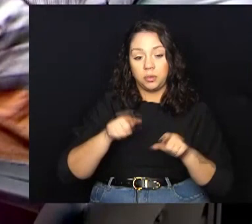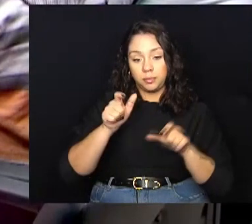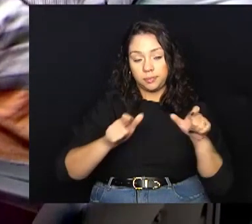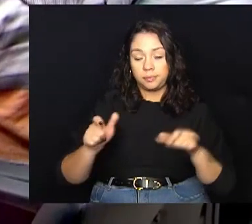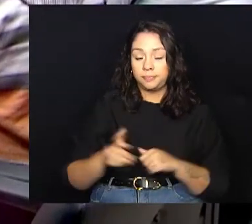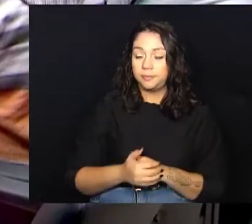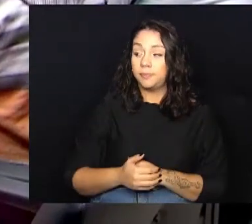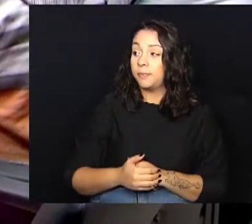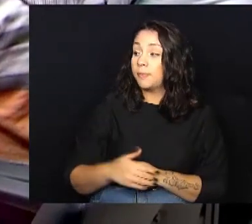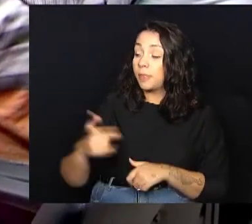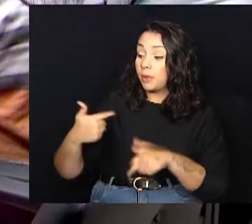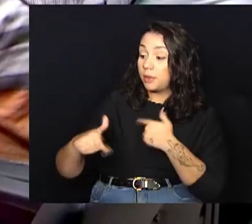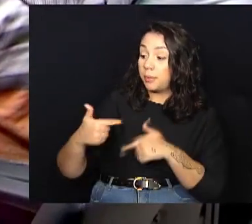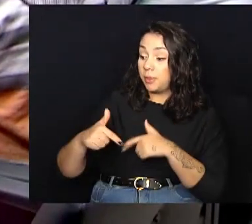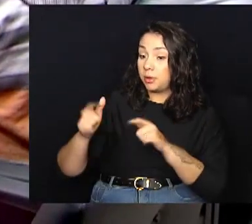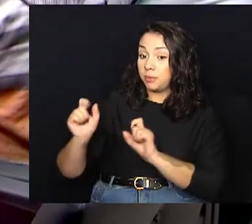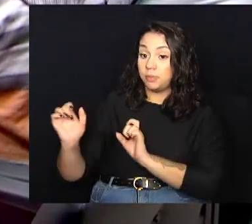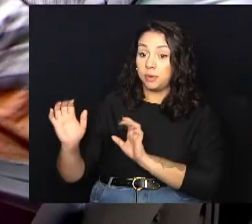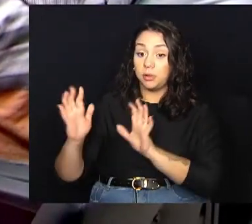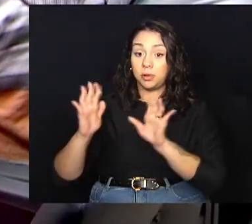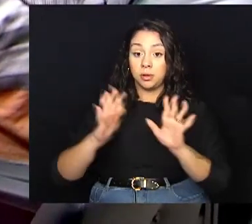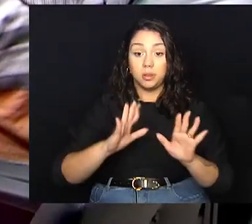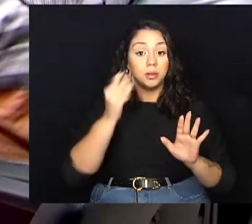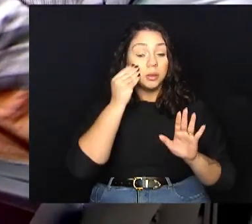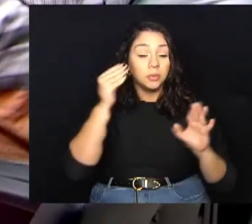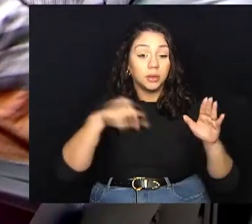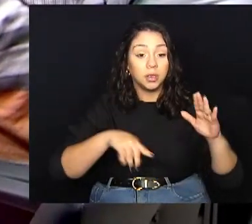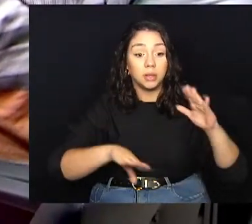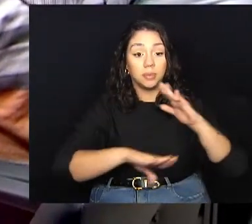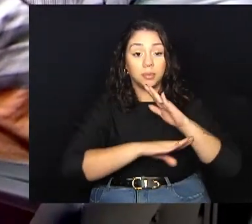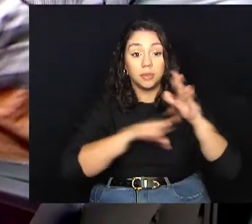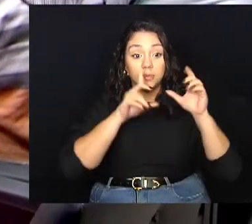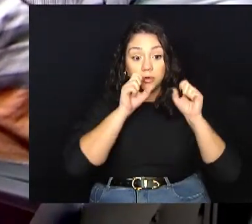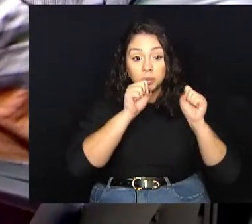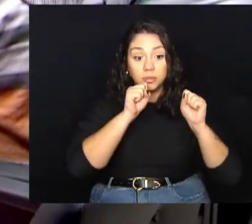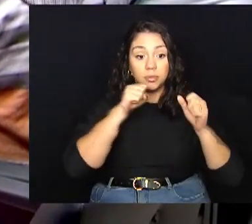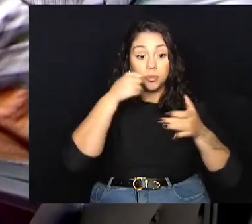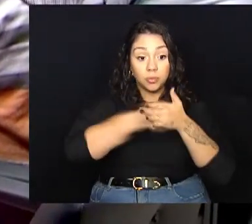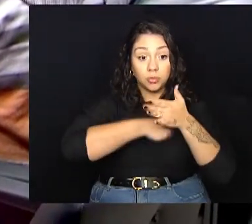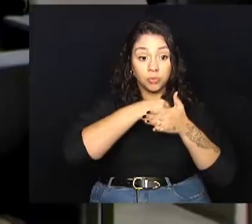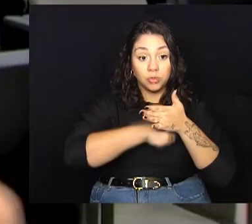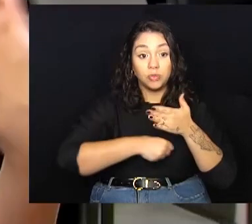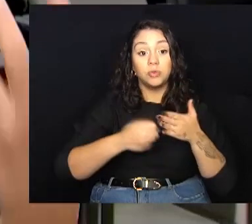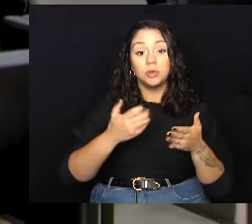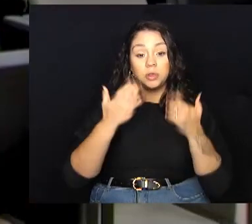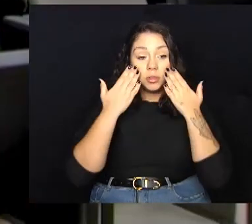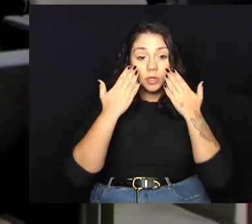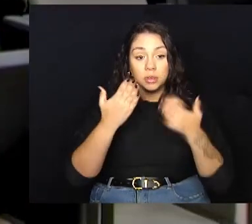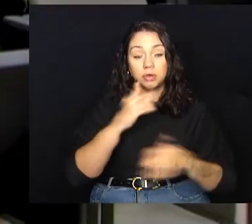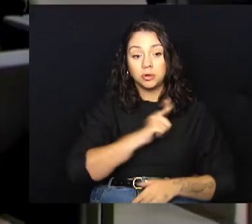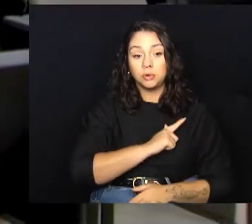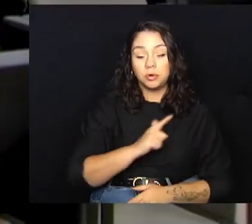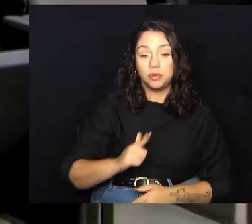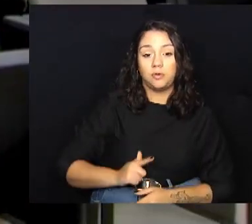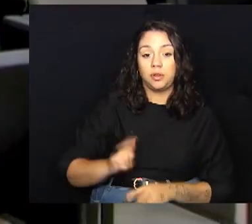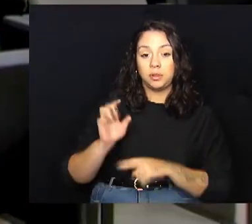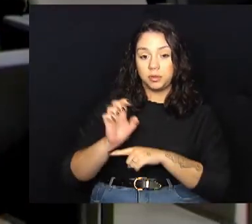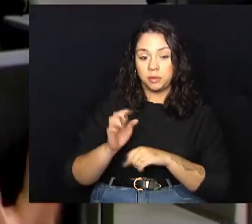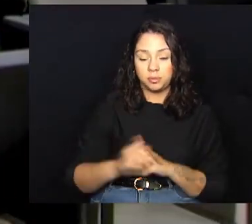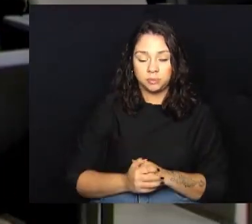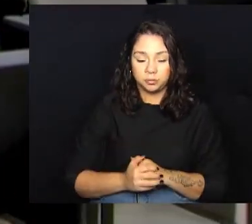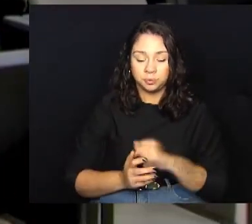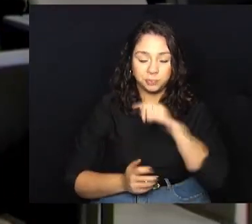encontraram na Câmara uma forma de fortalecer sua luta perante o governo do estado eles tiveram aqui na Câmara